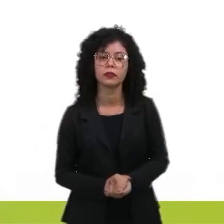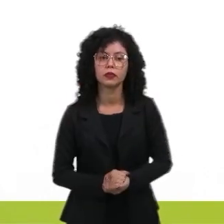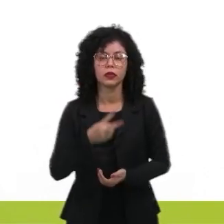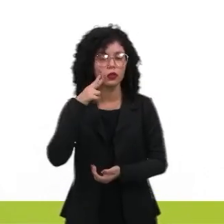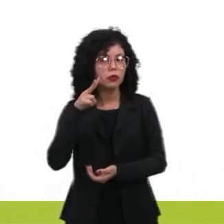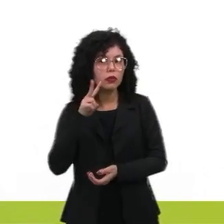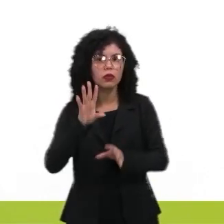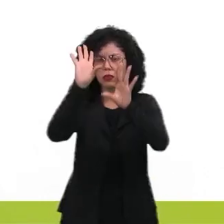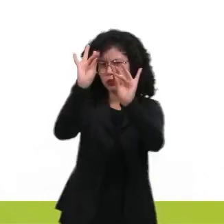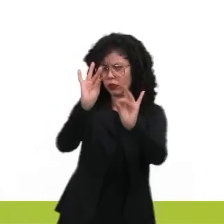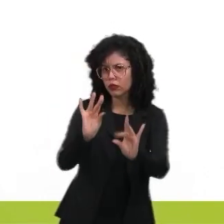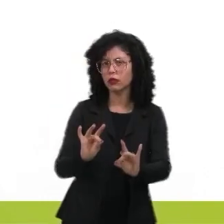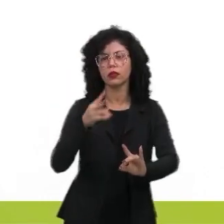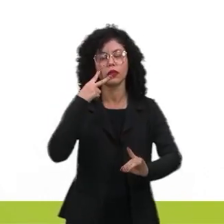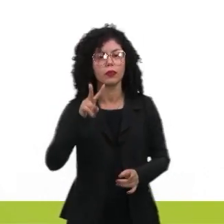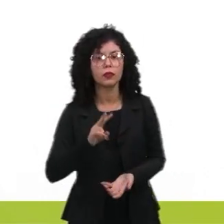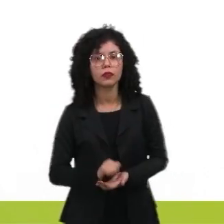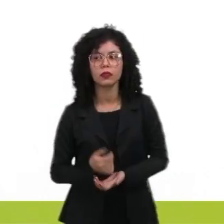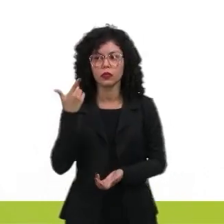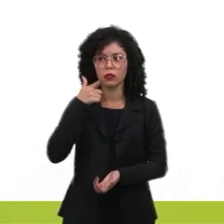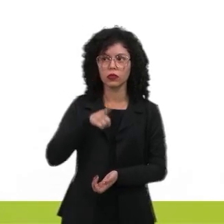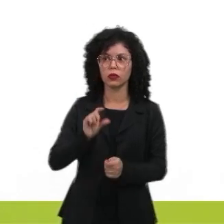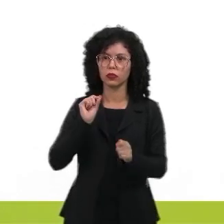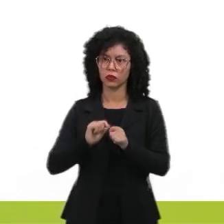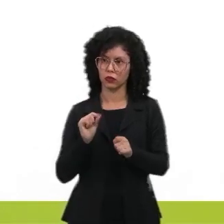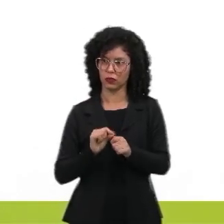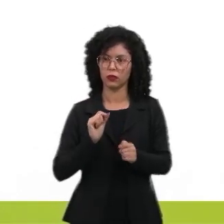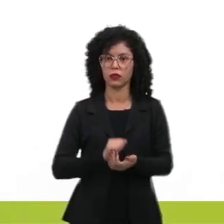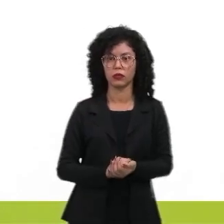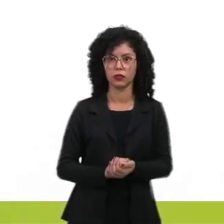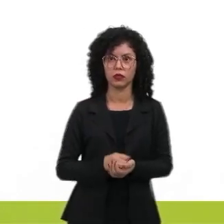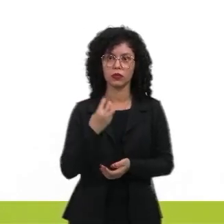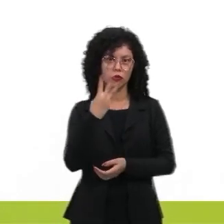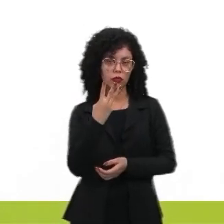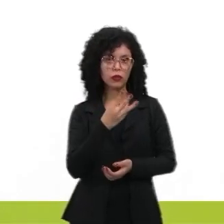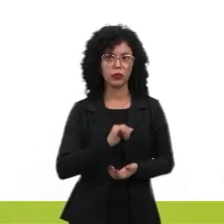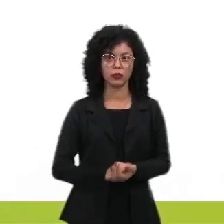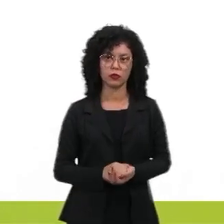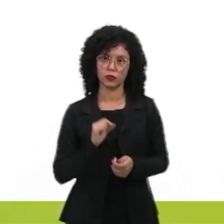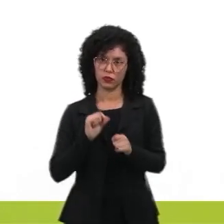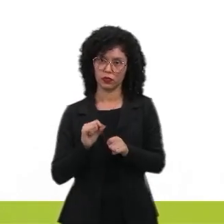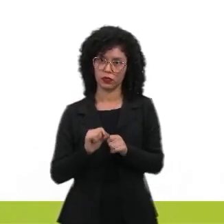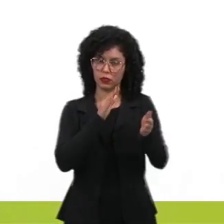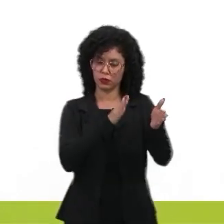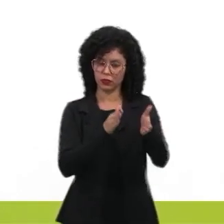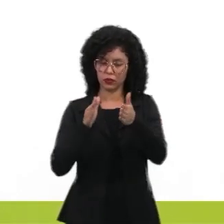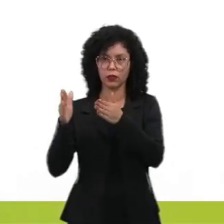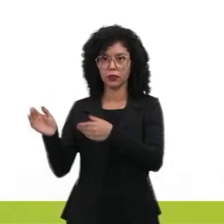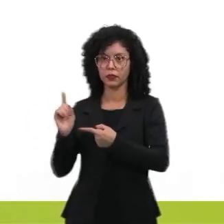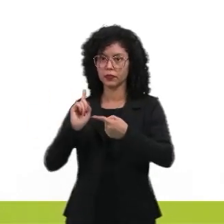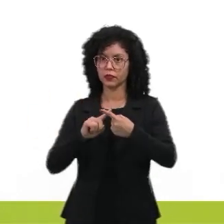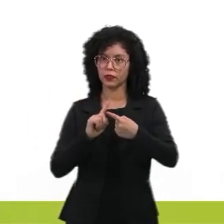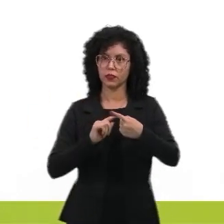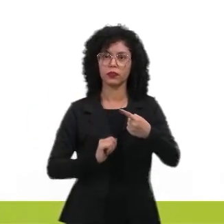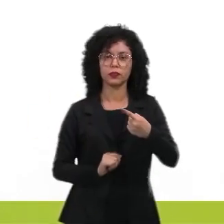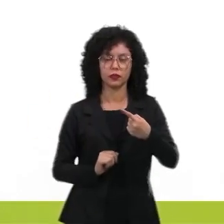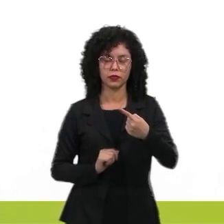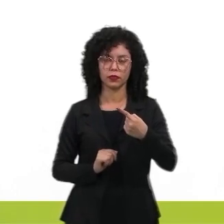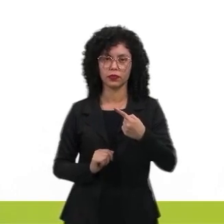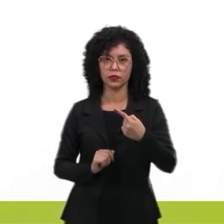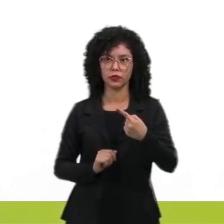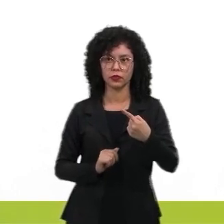isso aqui bem detalhadinho para vocês matarem essa regra de 3 composta, tá bom? Ou seja, vai ser passo a passo. Primeiro passo,